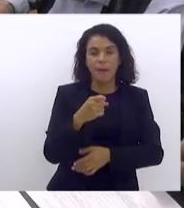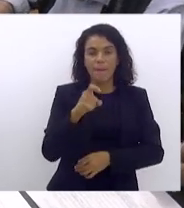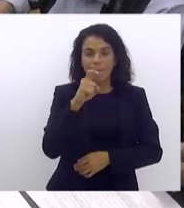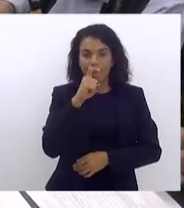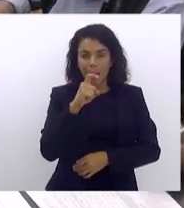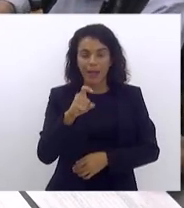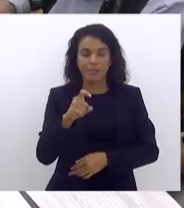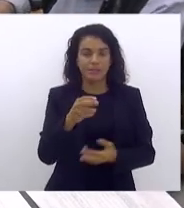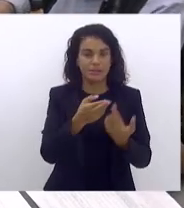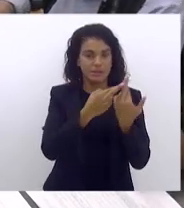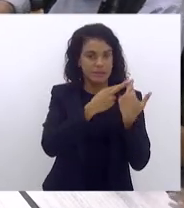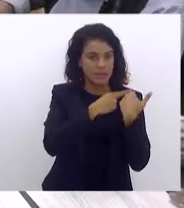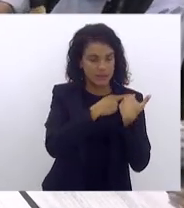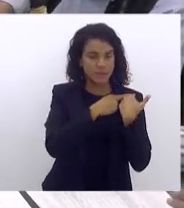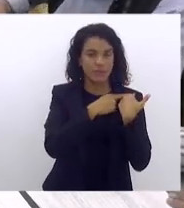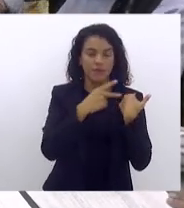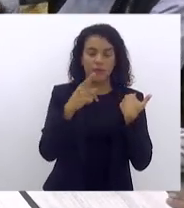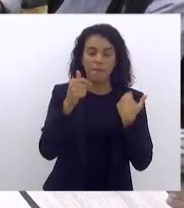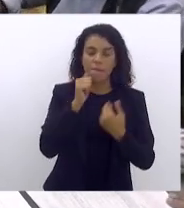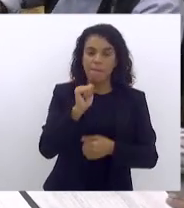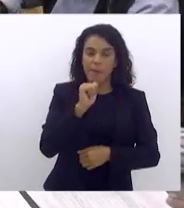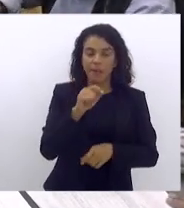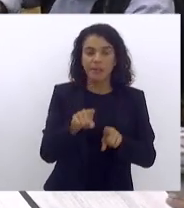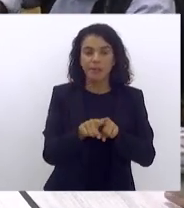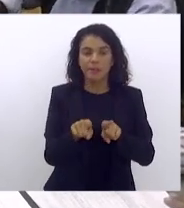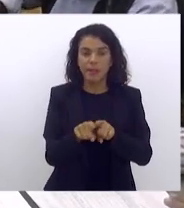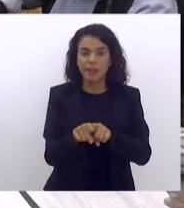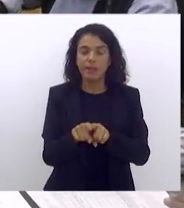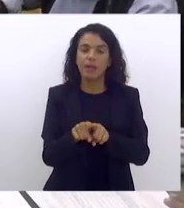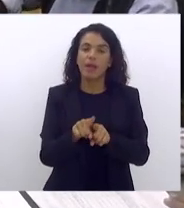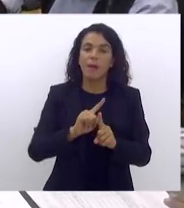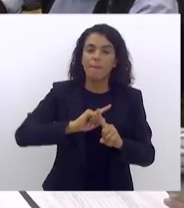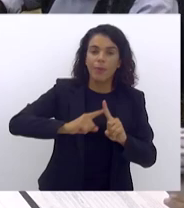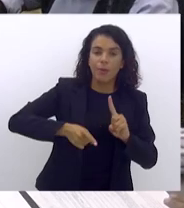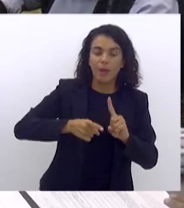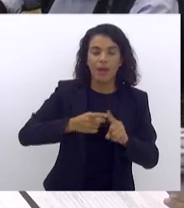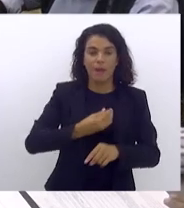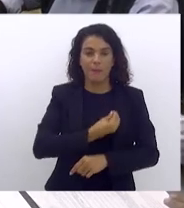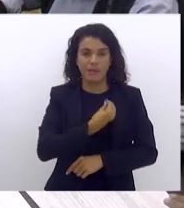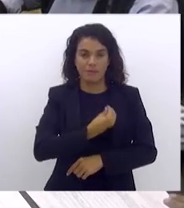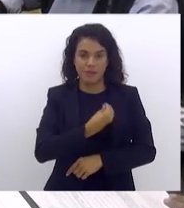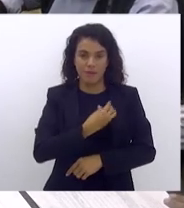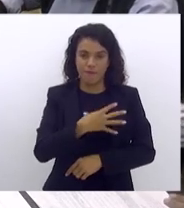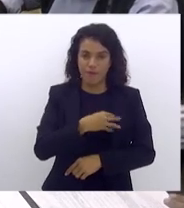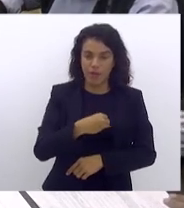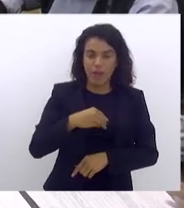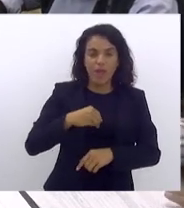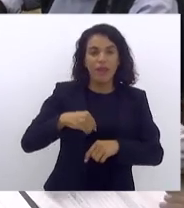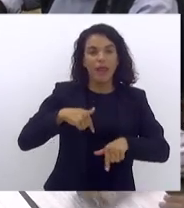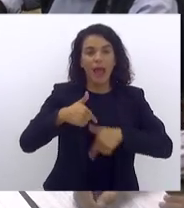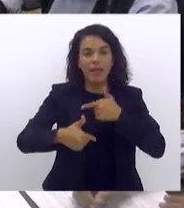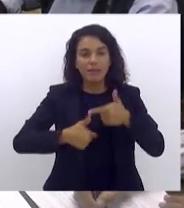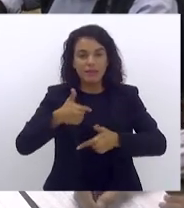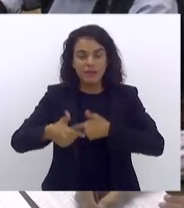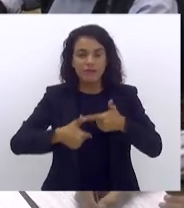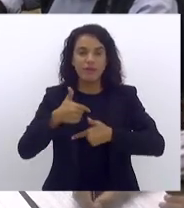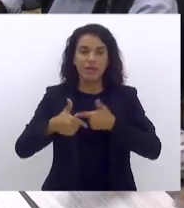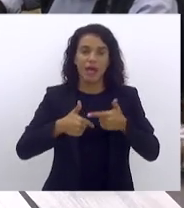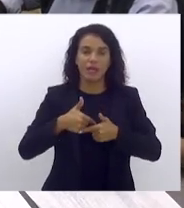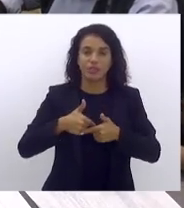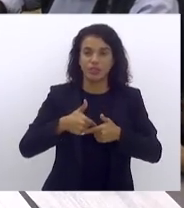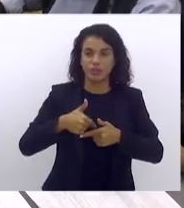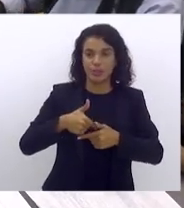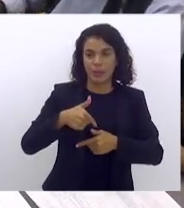e responsáveis o direito de vedar a participação de seus filhos ou dependentes em atividades pedagógicas de